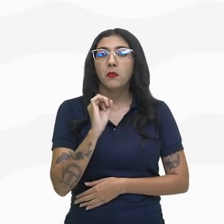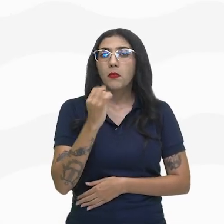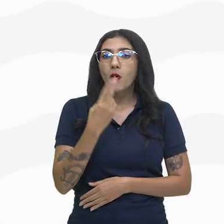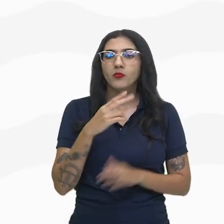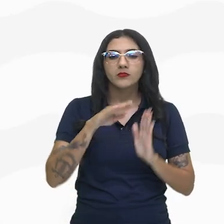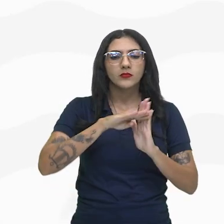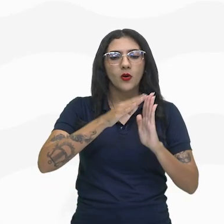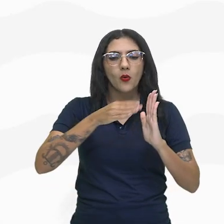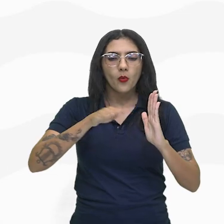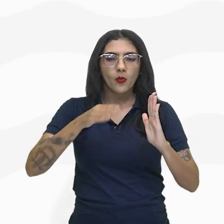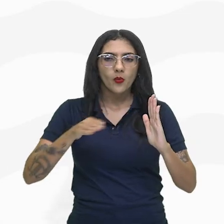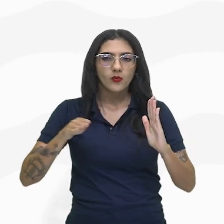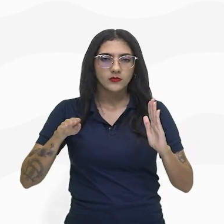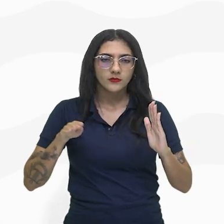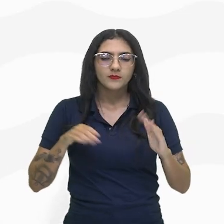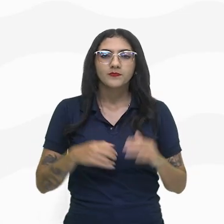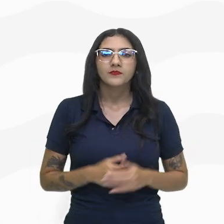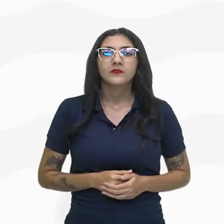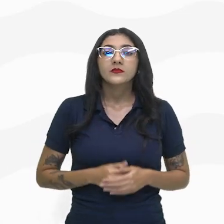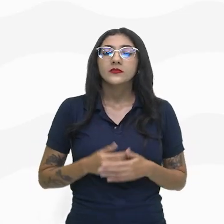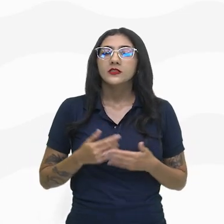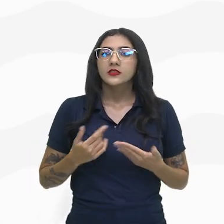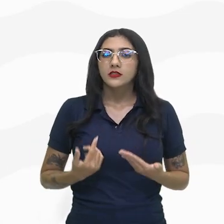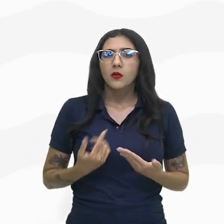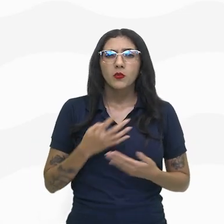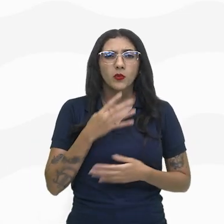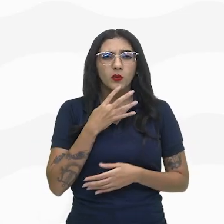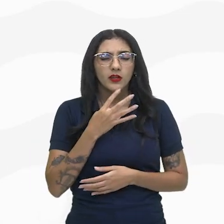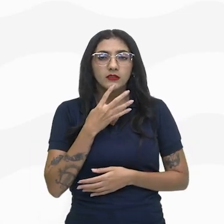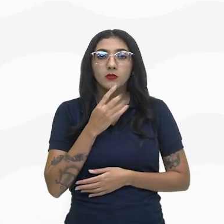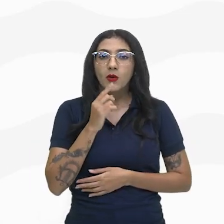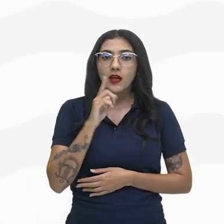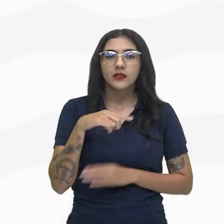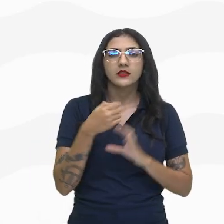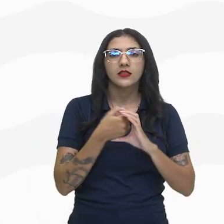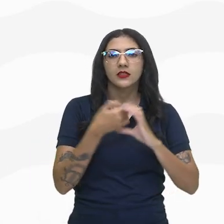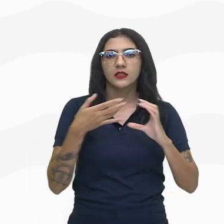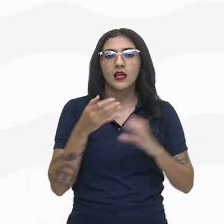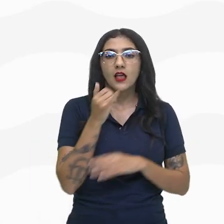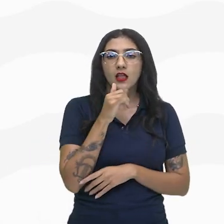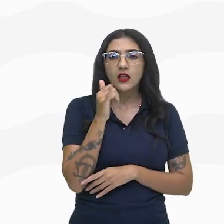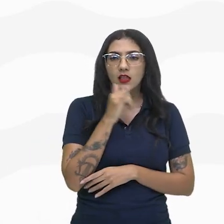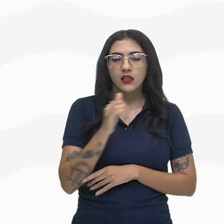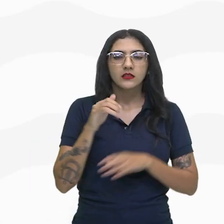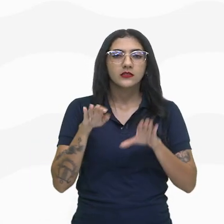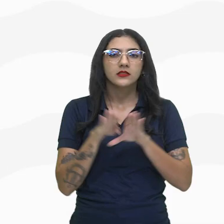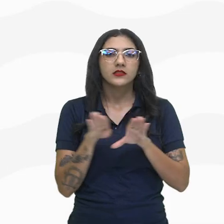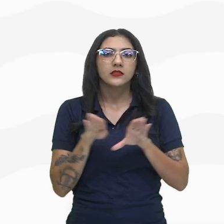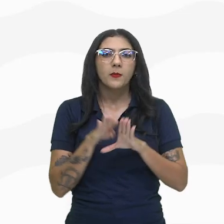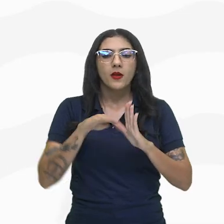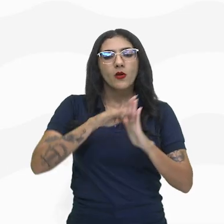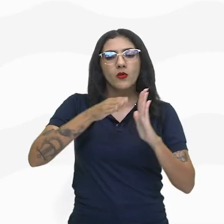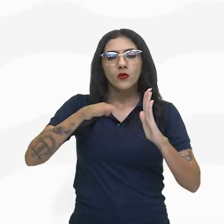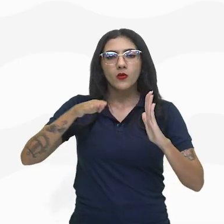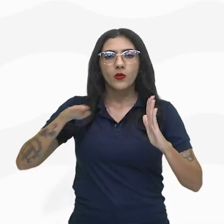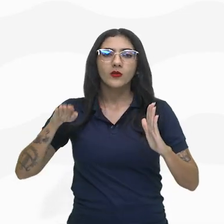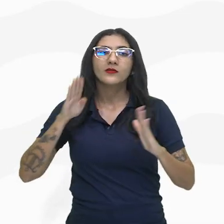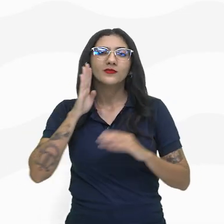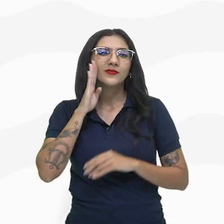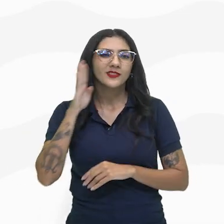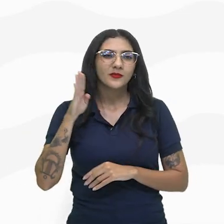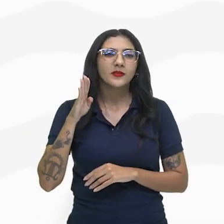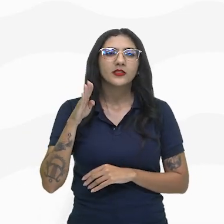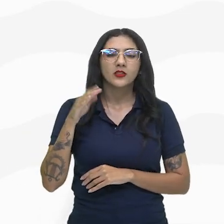conhecimento sobre condutividade elétrica e o uso de ondas, incluindo luz